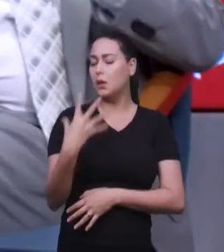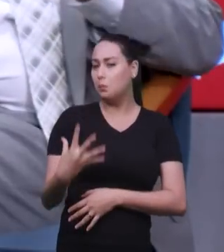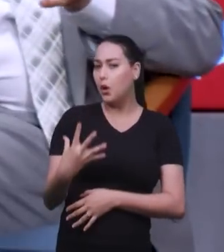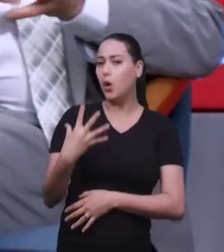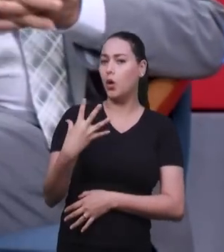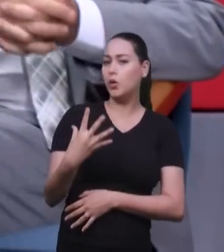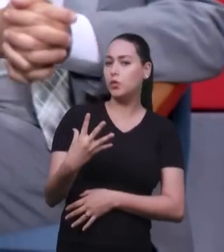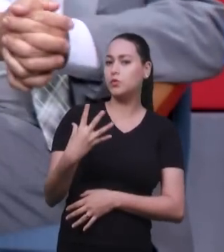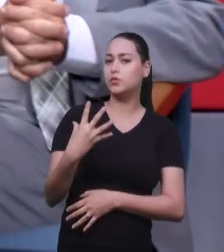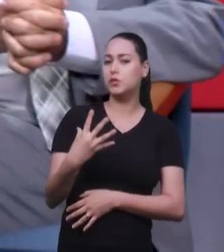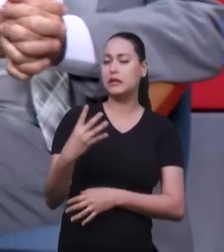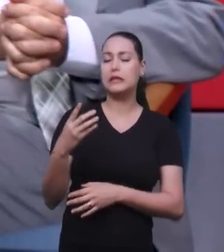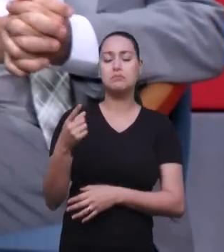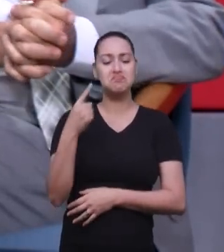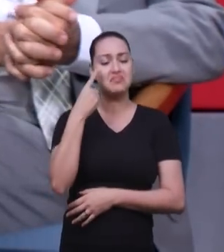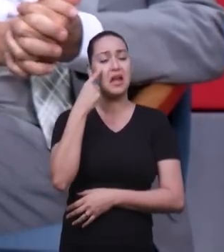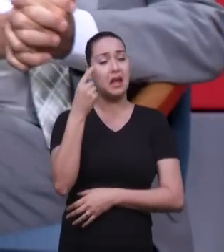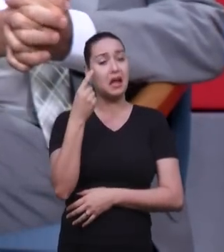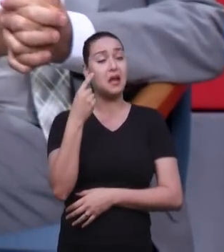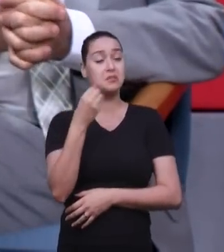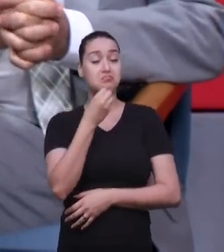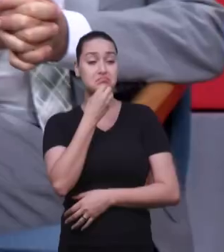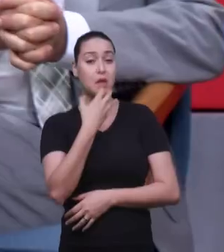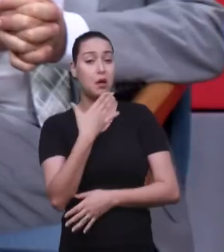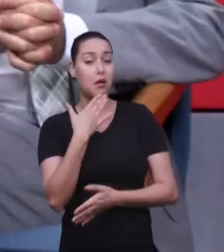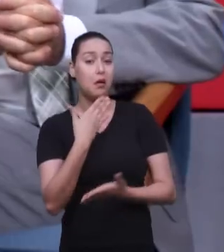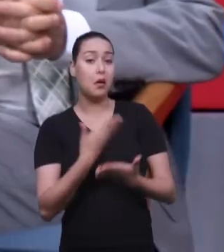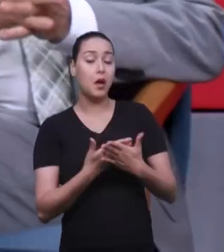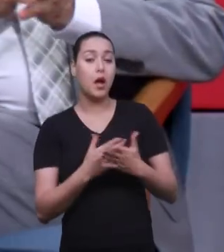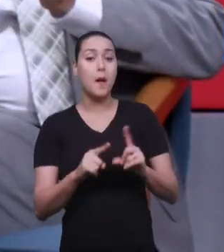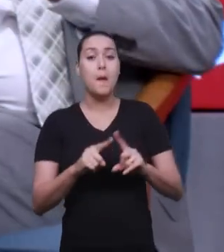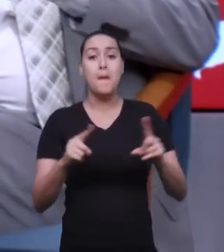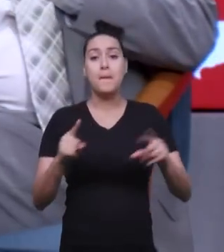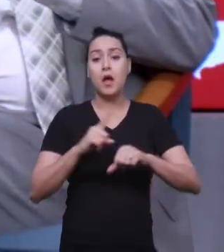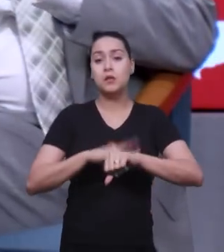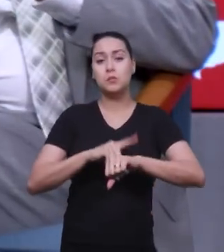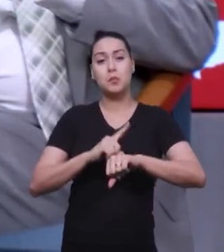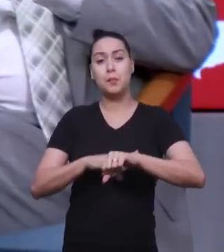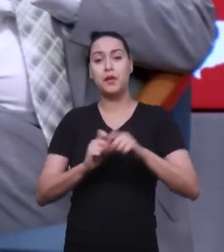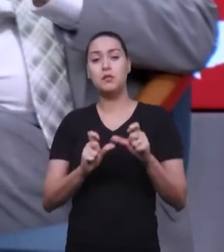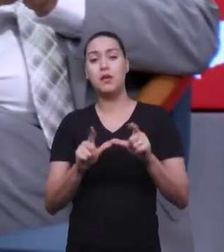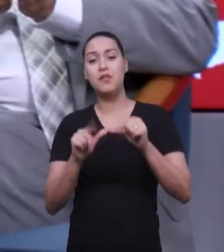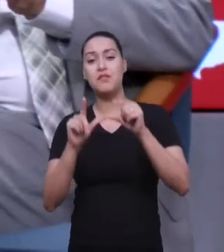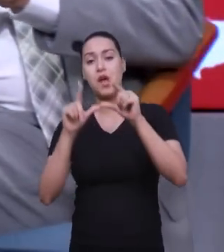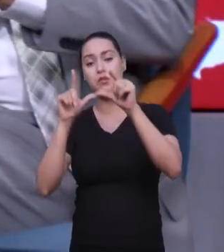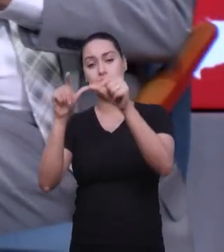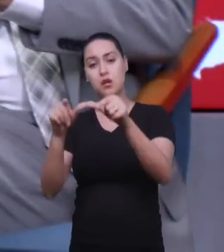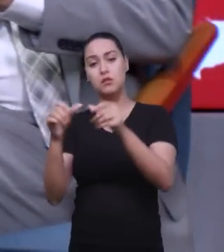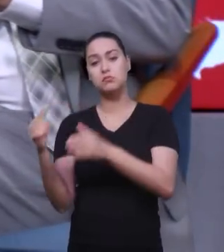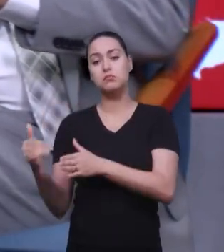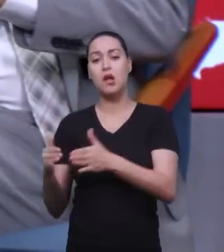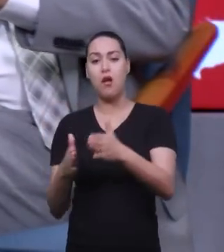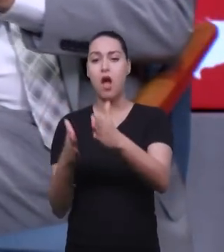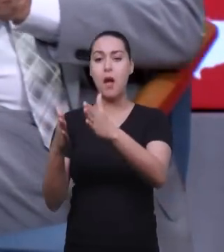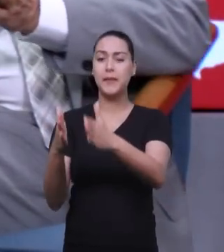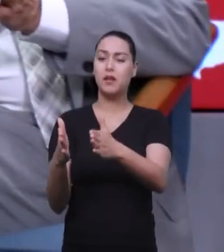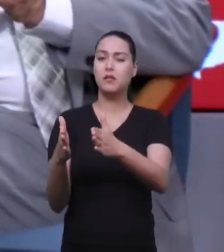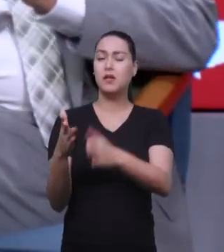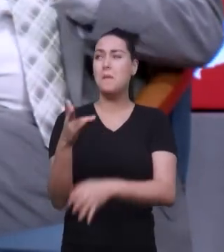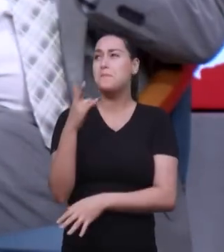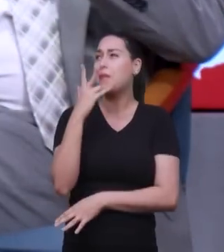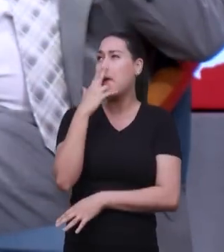coisa muito boa, uma coisa muito interessante, mas naquele momento que eles estavam voltando para